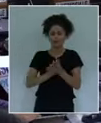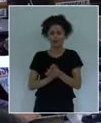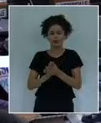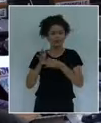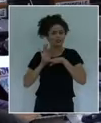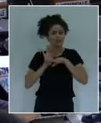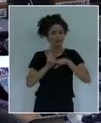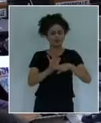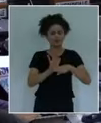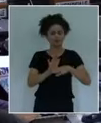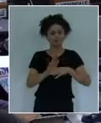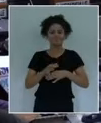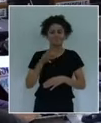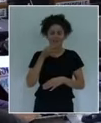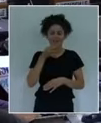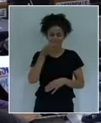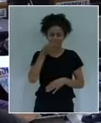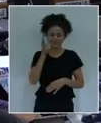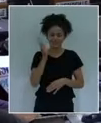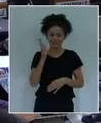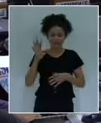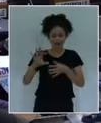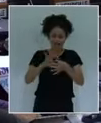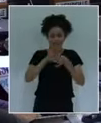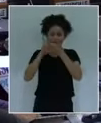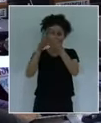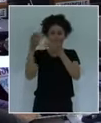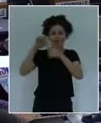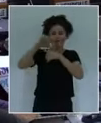eu disse, a união faz a força. Obrigado.